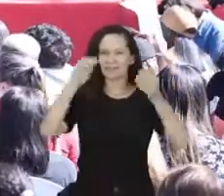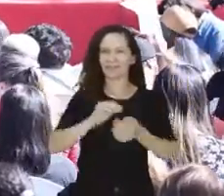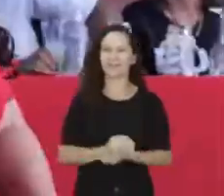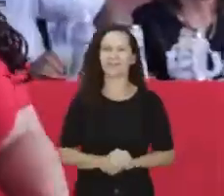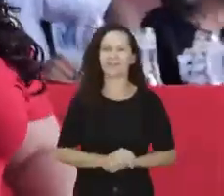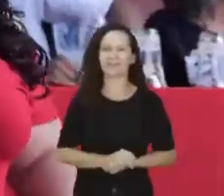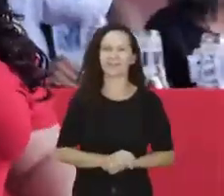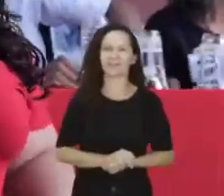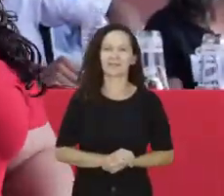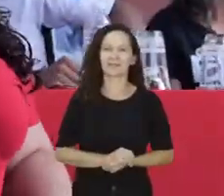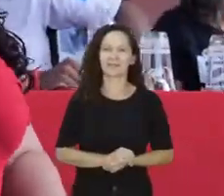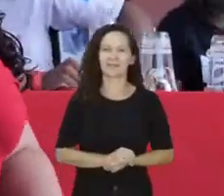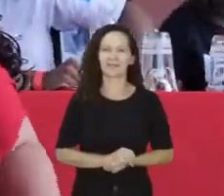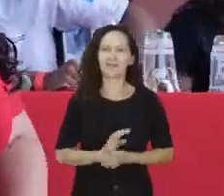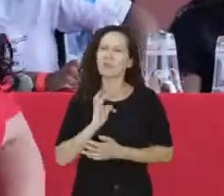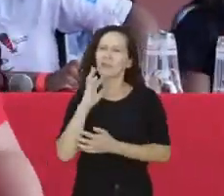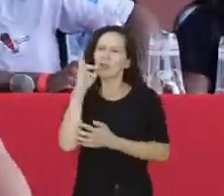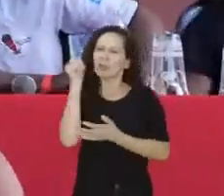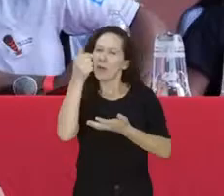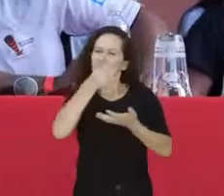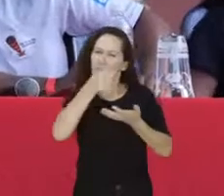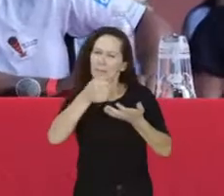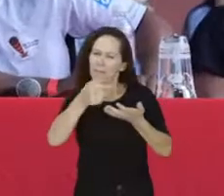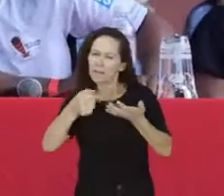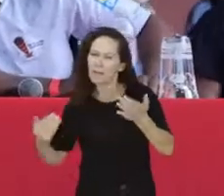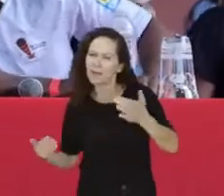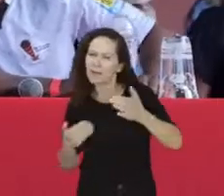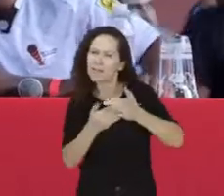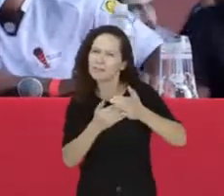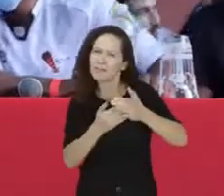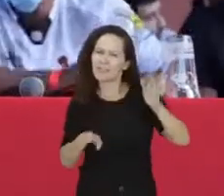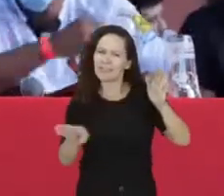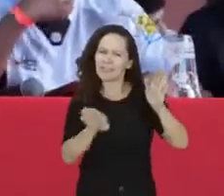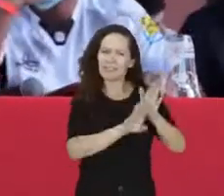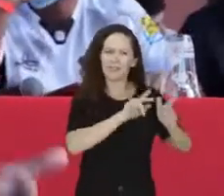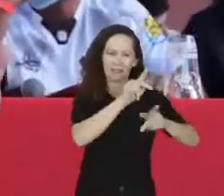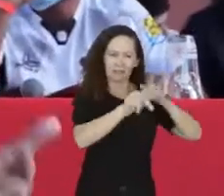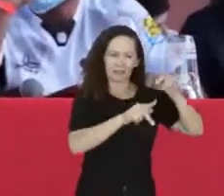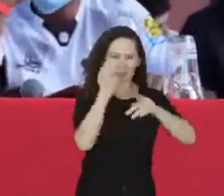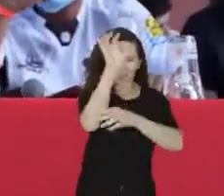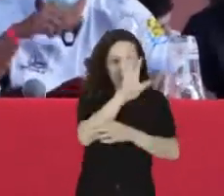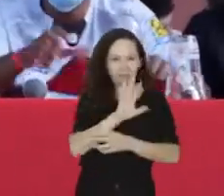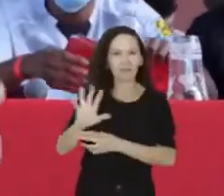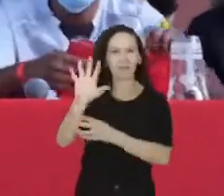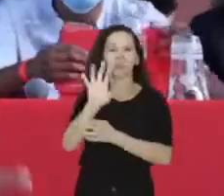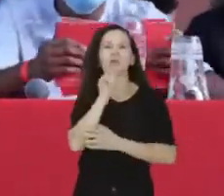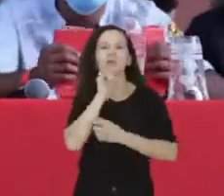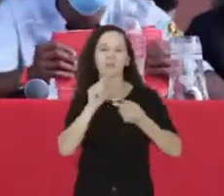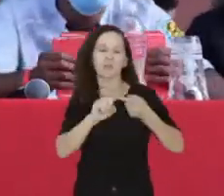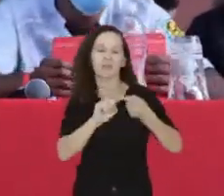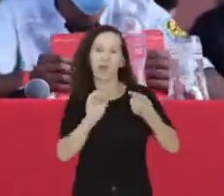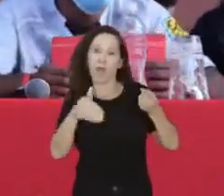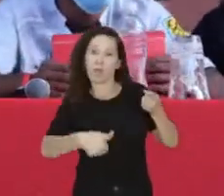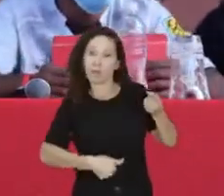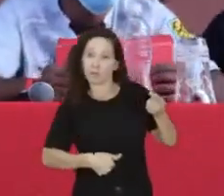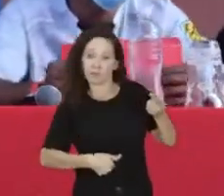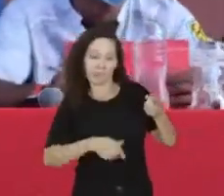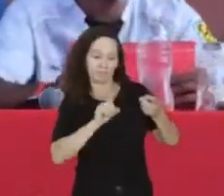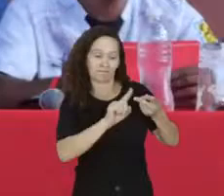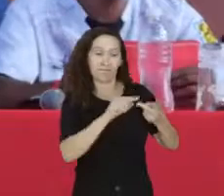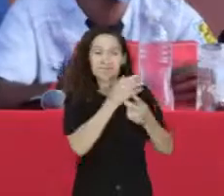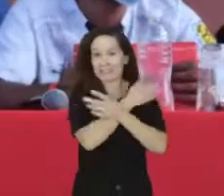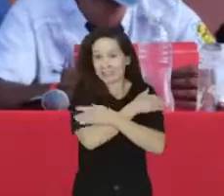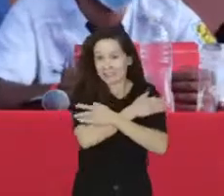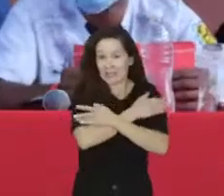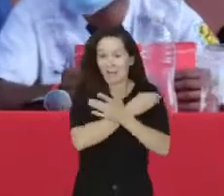Além de todas as limitações que atingem a população de uma forma geral, como a fome, o desemprego, a falta de moradia digna,